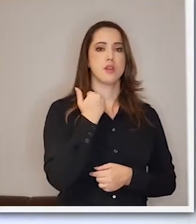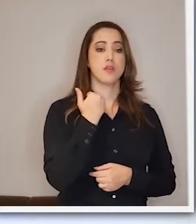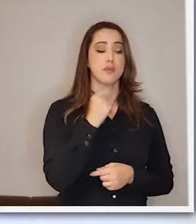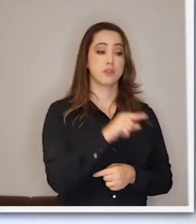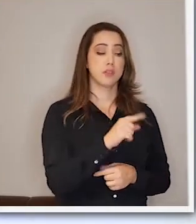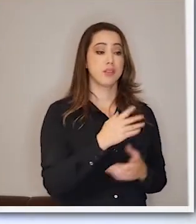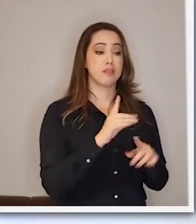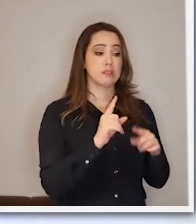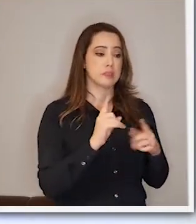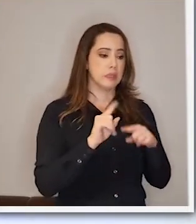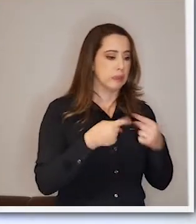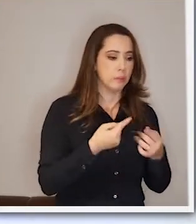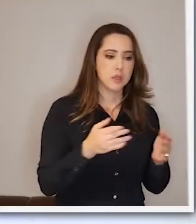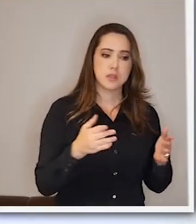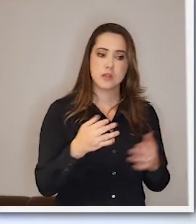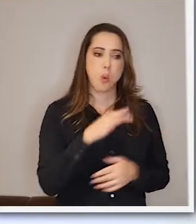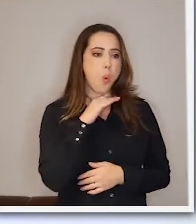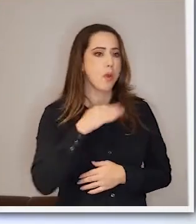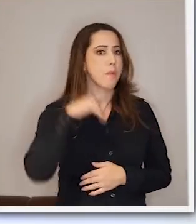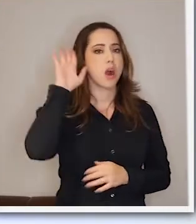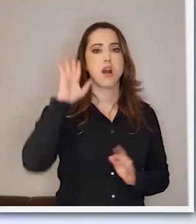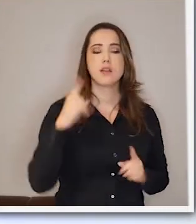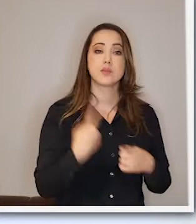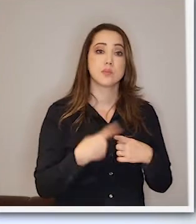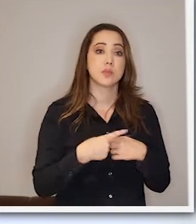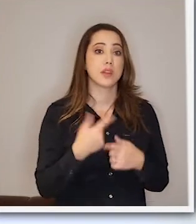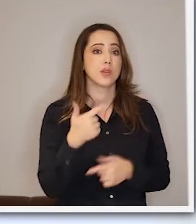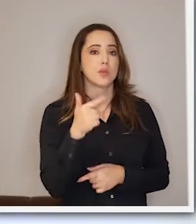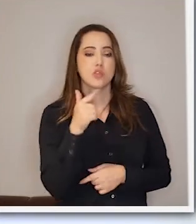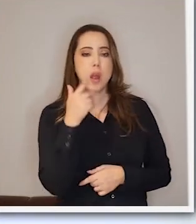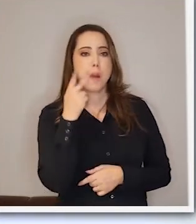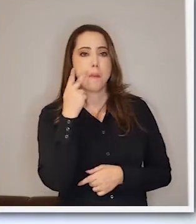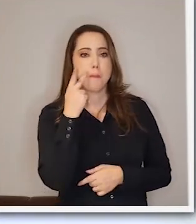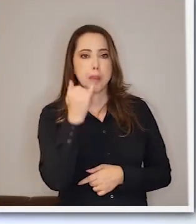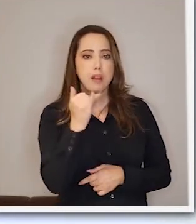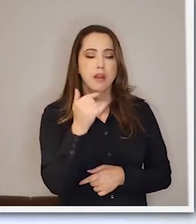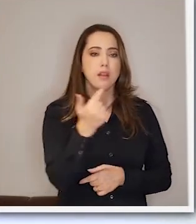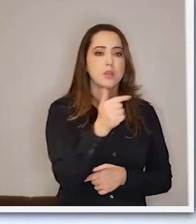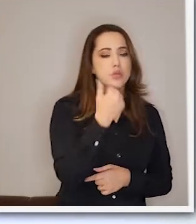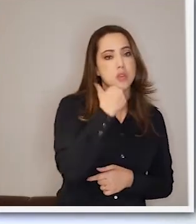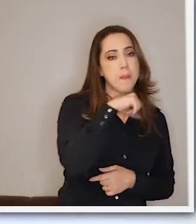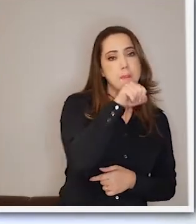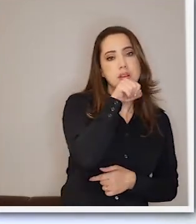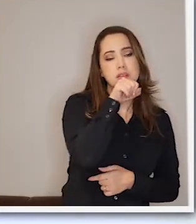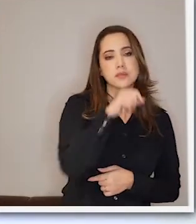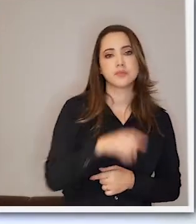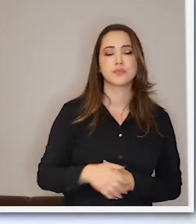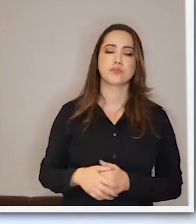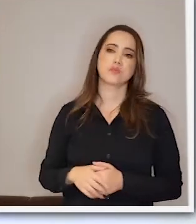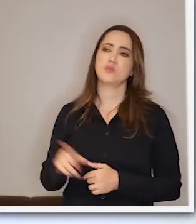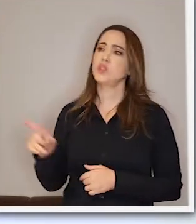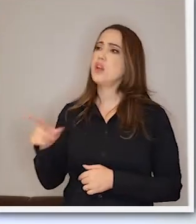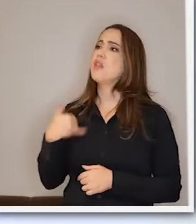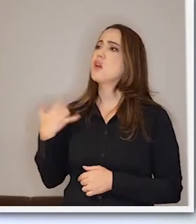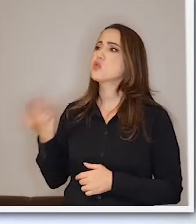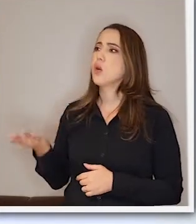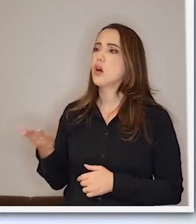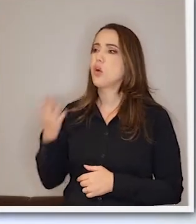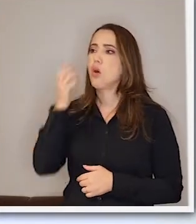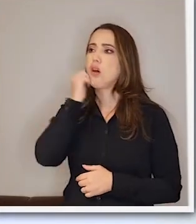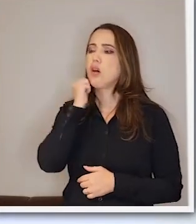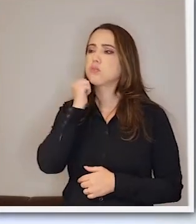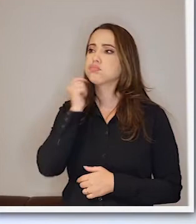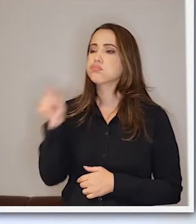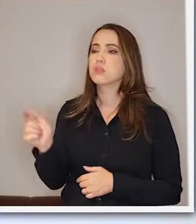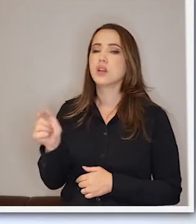falece, esse estado de pobreza piora, porque agora a gente está órfão. Você tinha quantos anos? 15